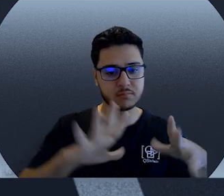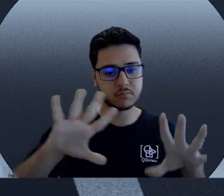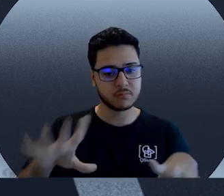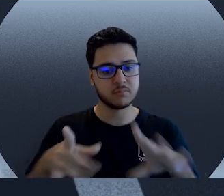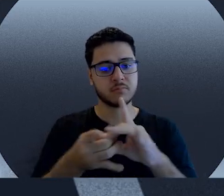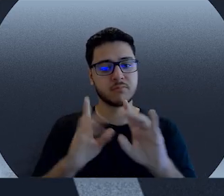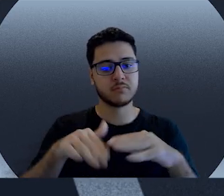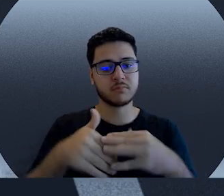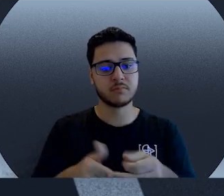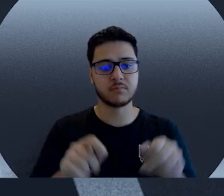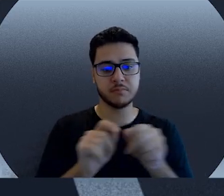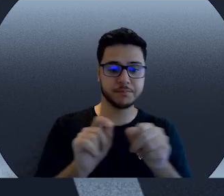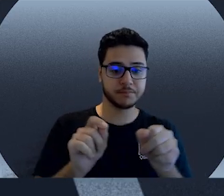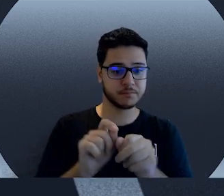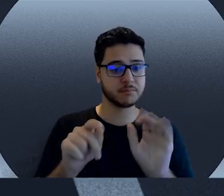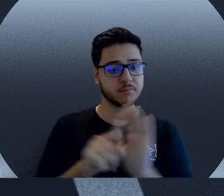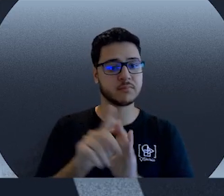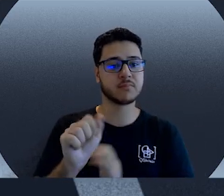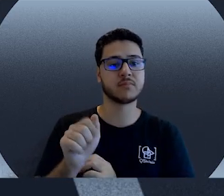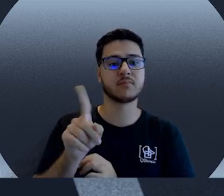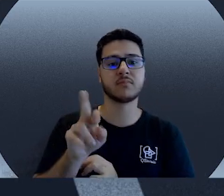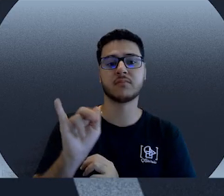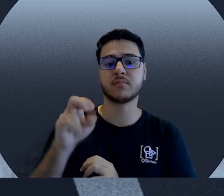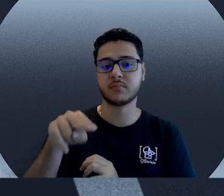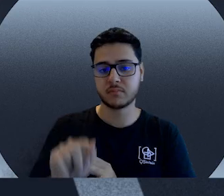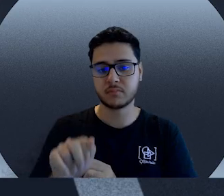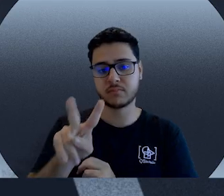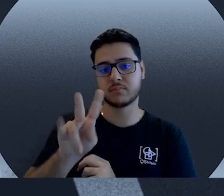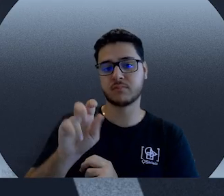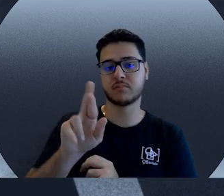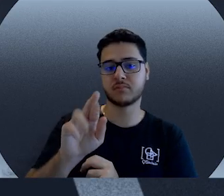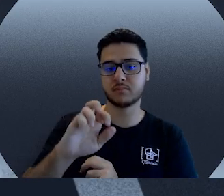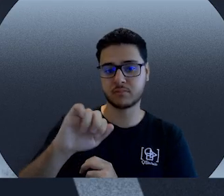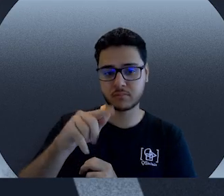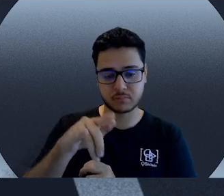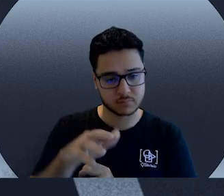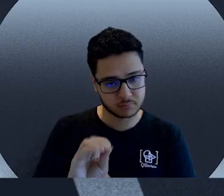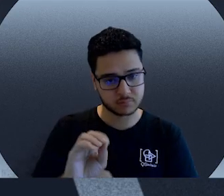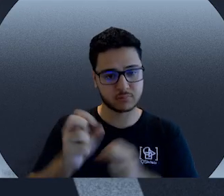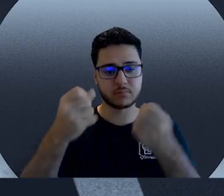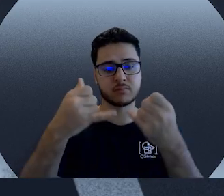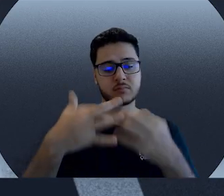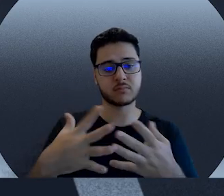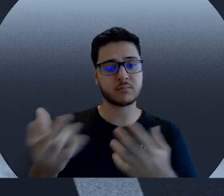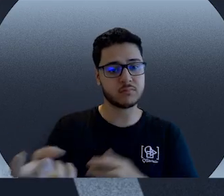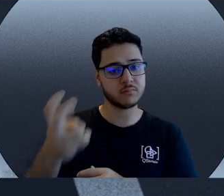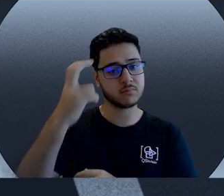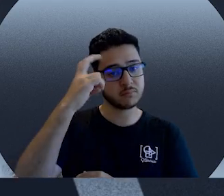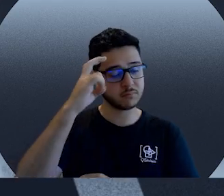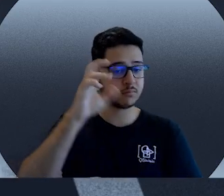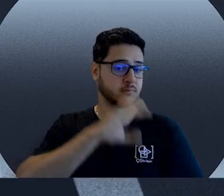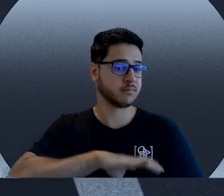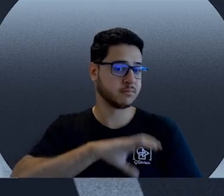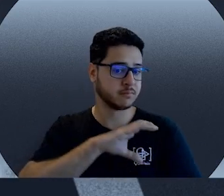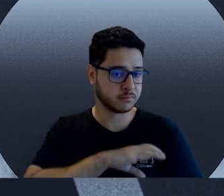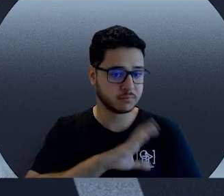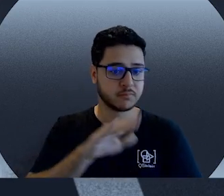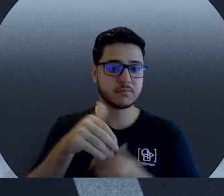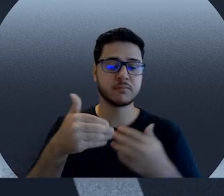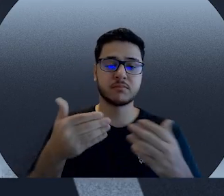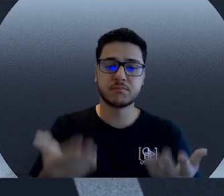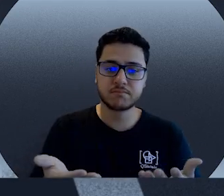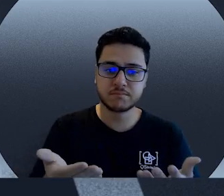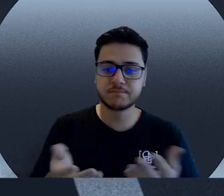Será que uma obra da Adriana Varejão não pode me auxiliar a contar um pouco sobre a cultura portuguesa, por exemplo? Será